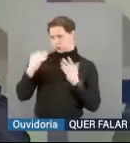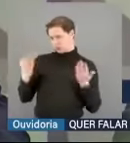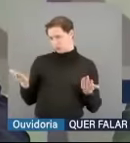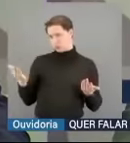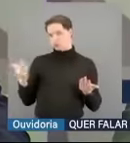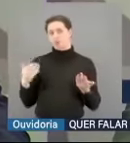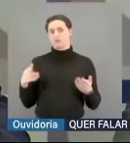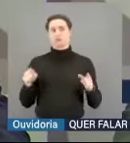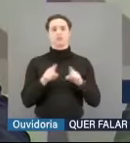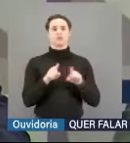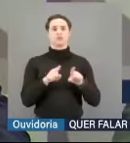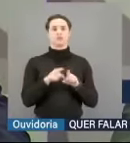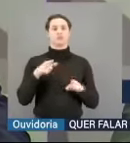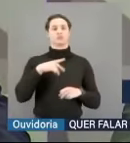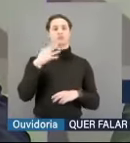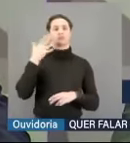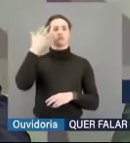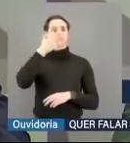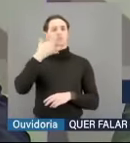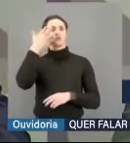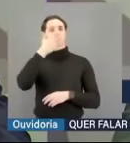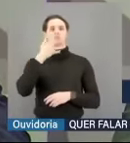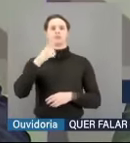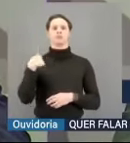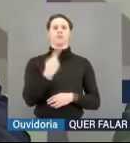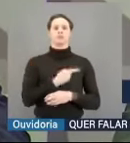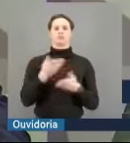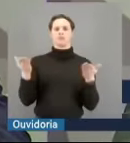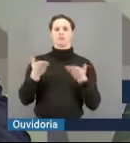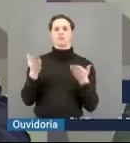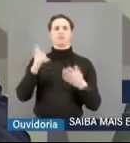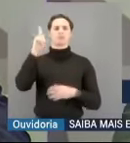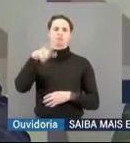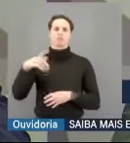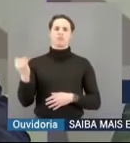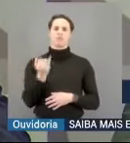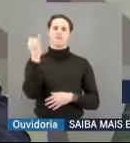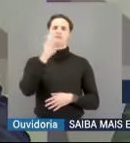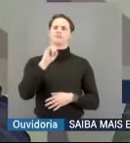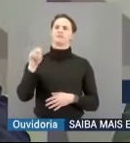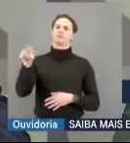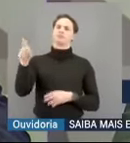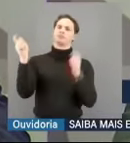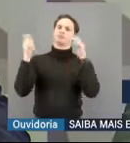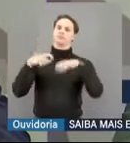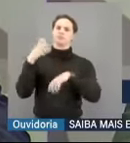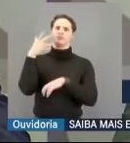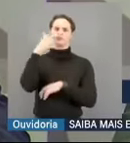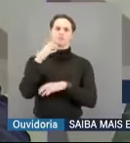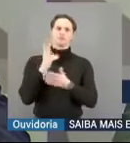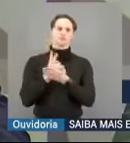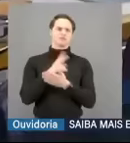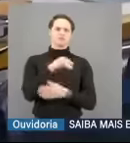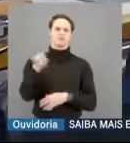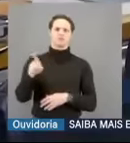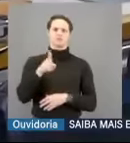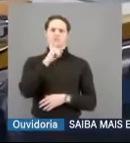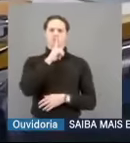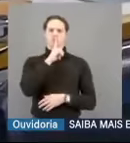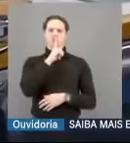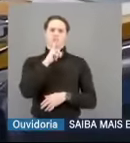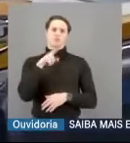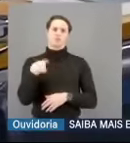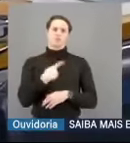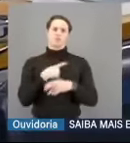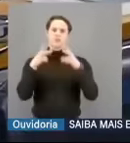para nós que seria muito importante se o senhor estivesse falando, mas mesmo que o senhor não fale, está claro para